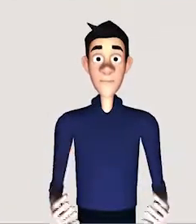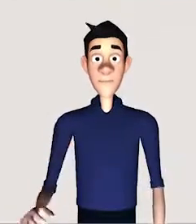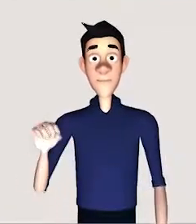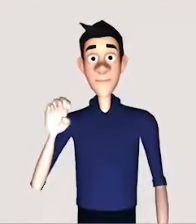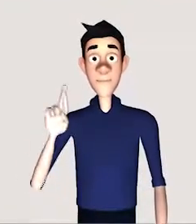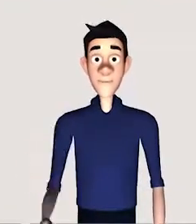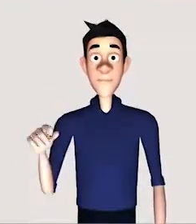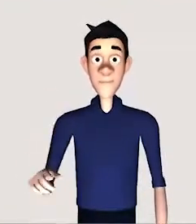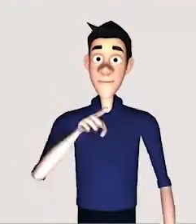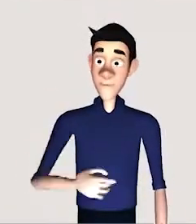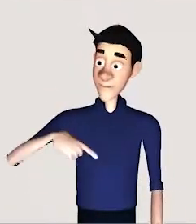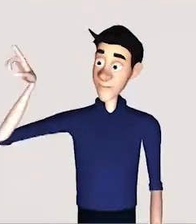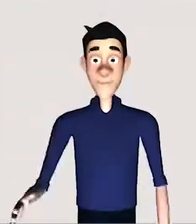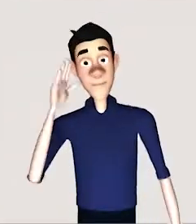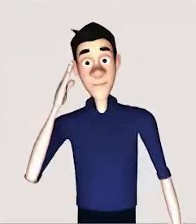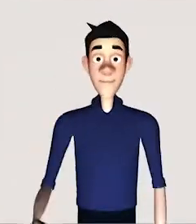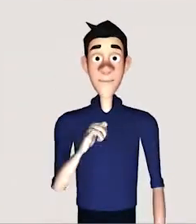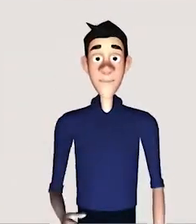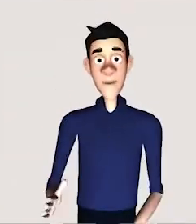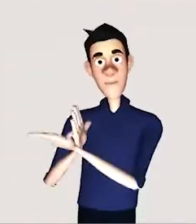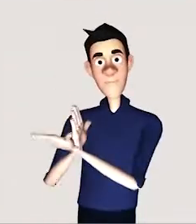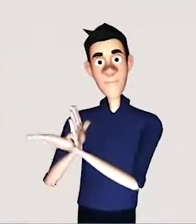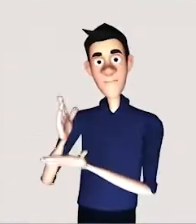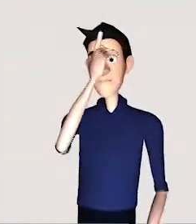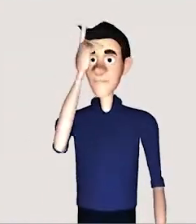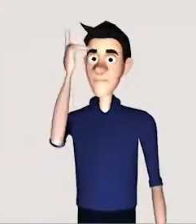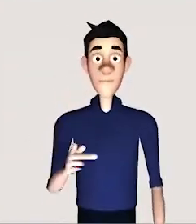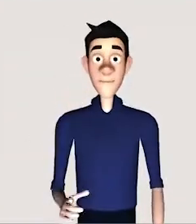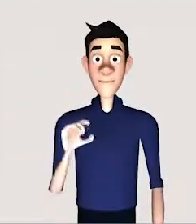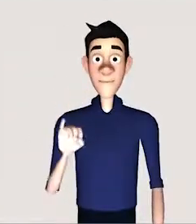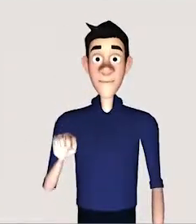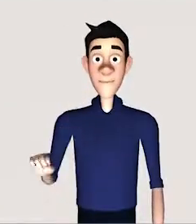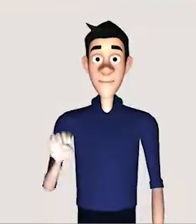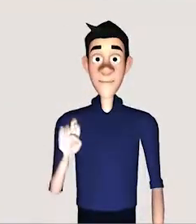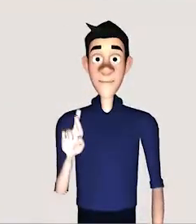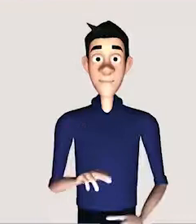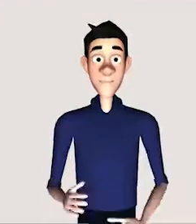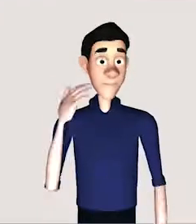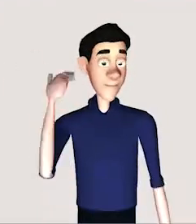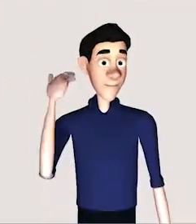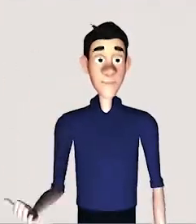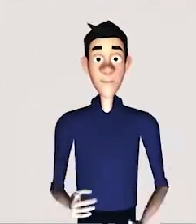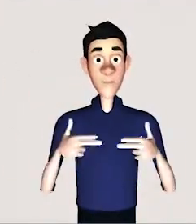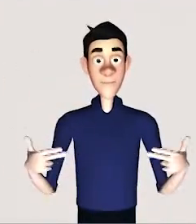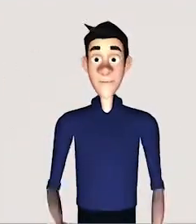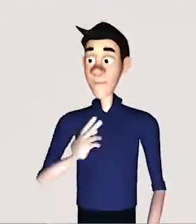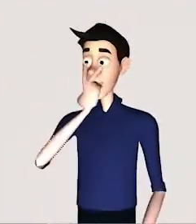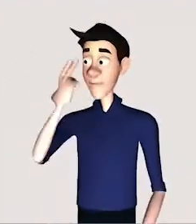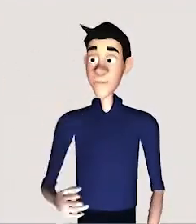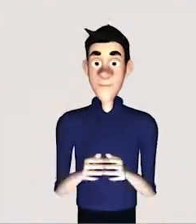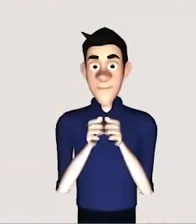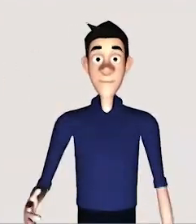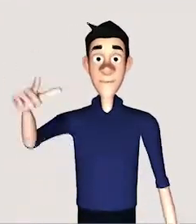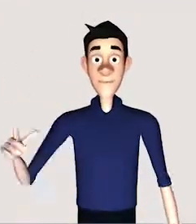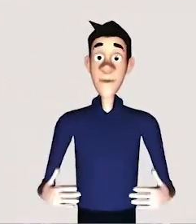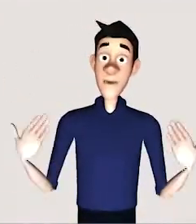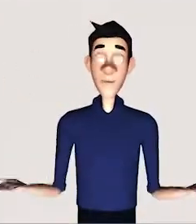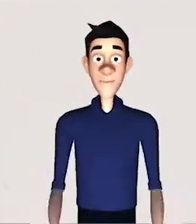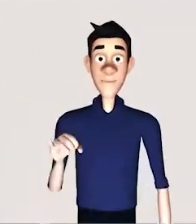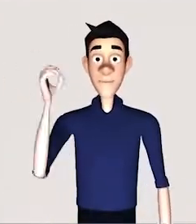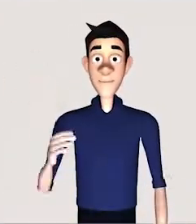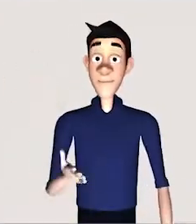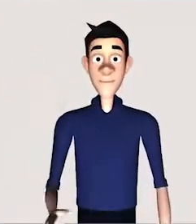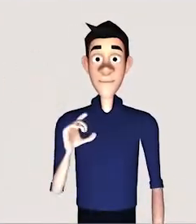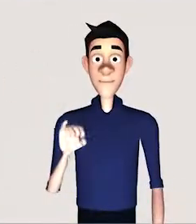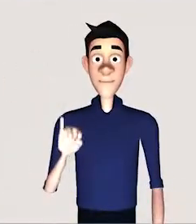das fases. Pensa de trás para frente. Eu quero isso como resultado, para chegar nisso eu vou usar tais métodos, que uso tais materiais,